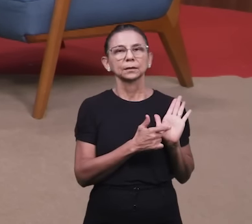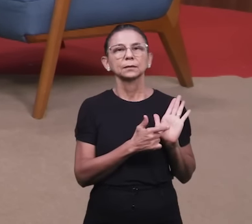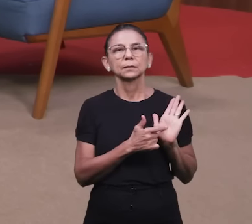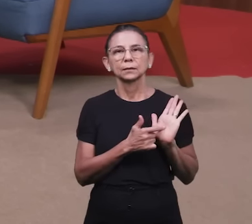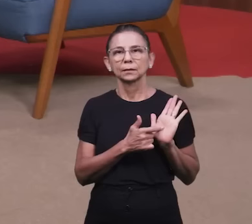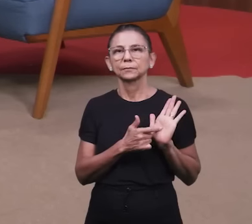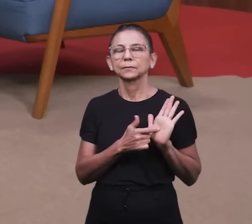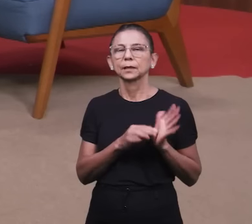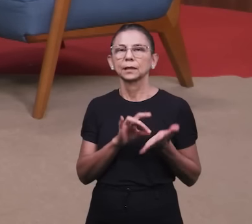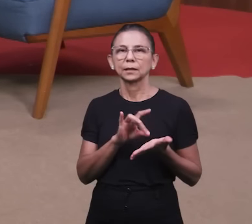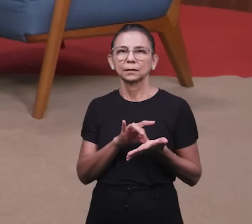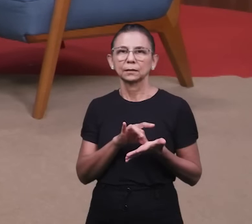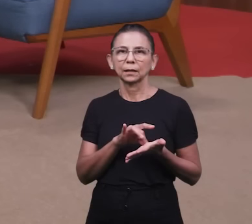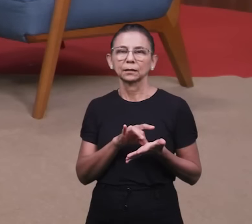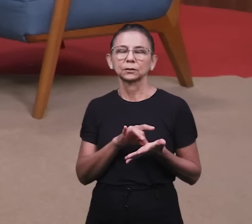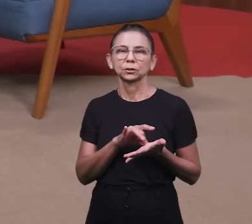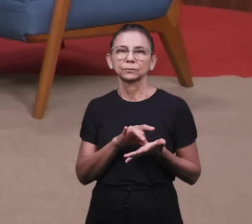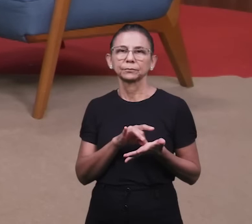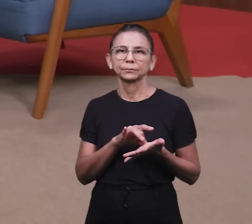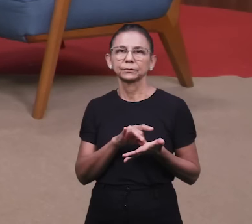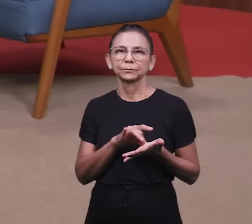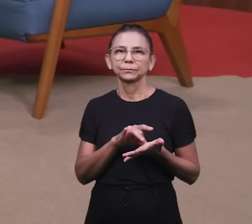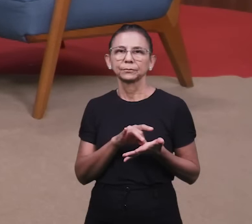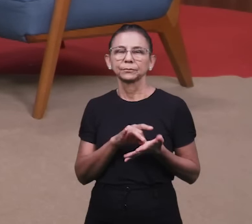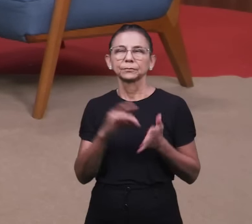o momento Profético que nós vivemos hoje